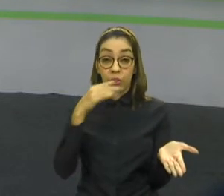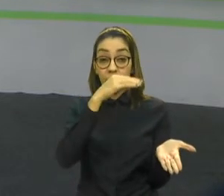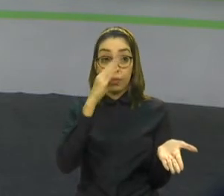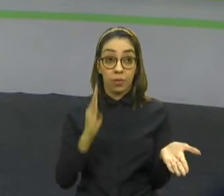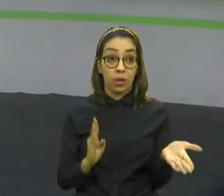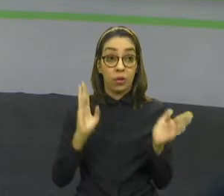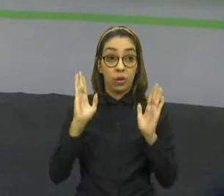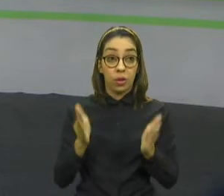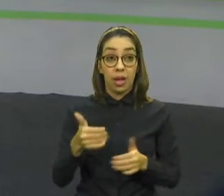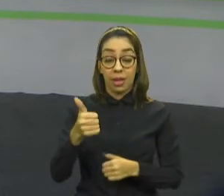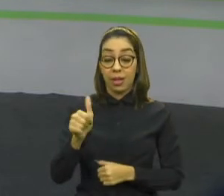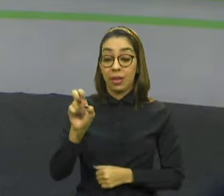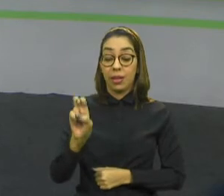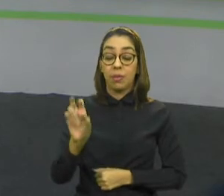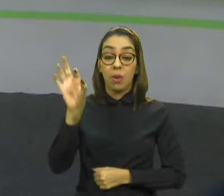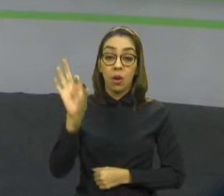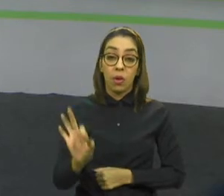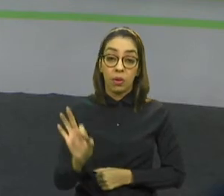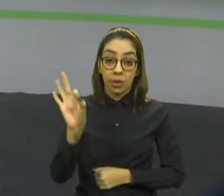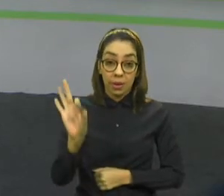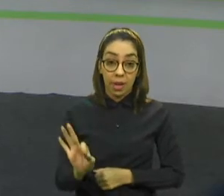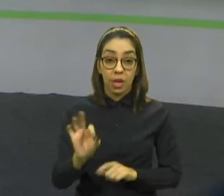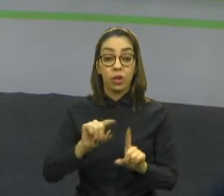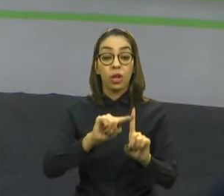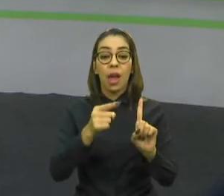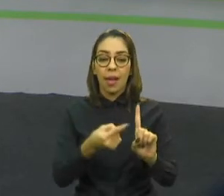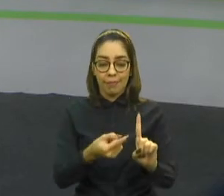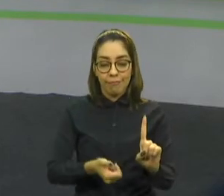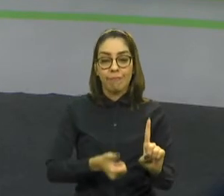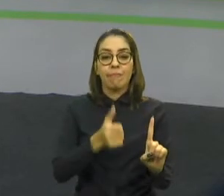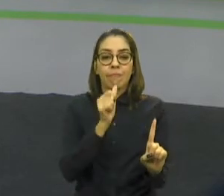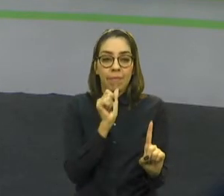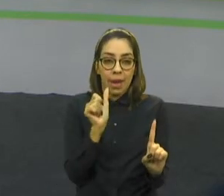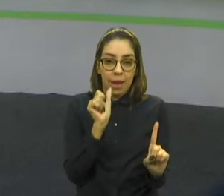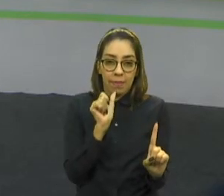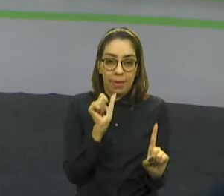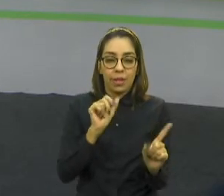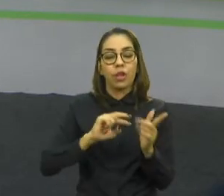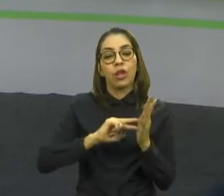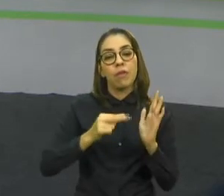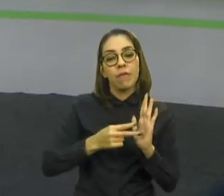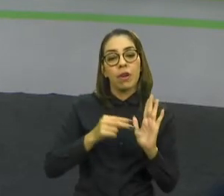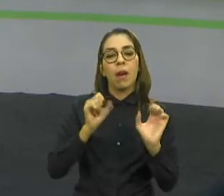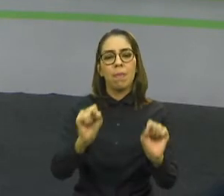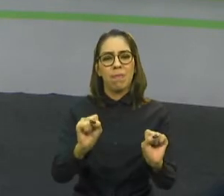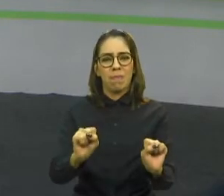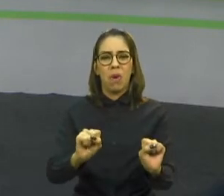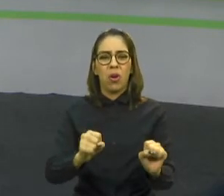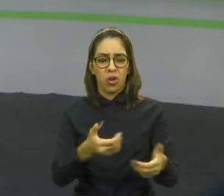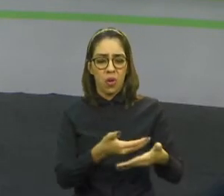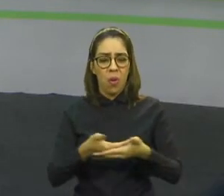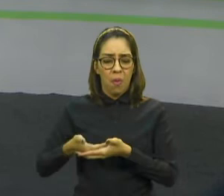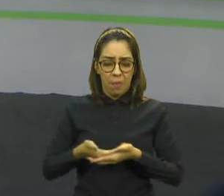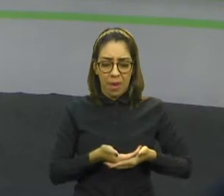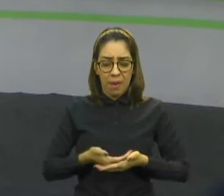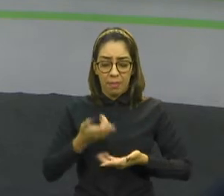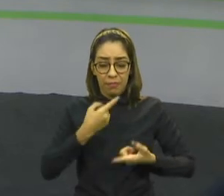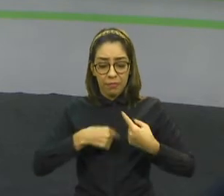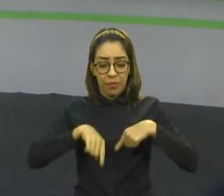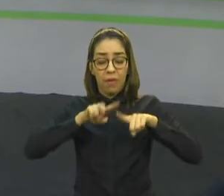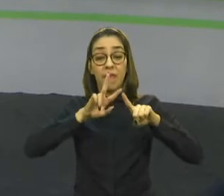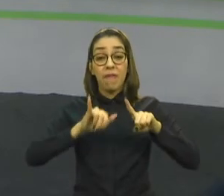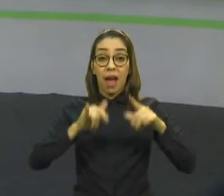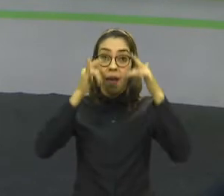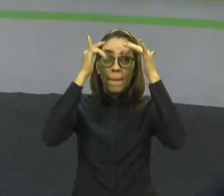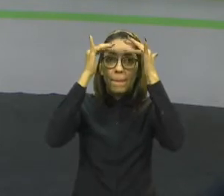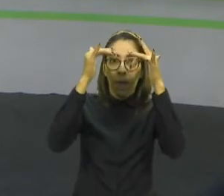gestantes consomem bebidas alcoólicas. Isso significa riscos para o desenvolvimento de transtornos neurológicos